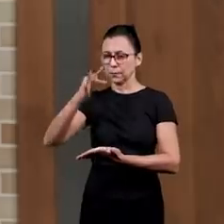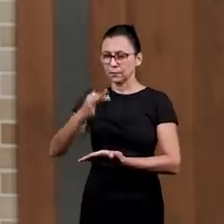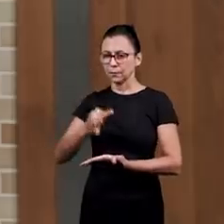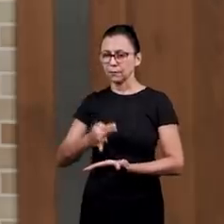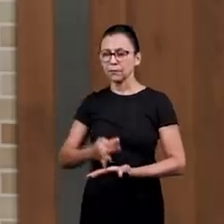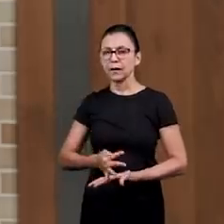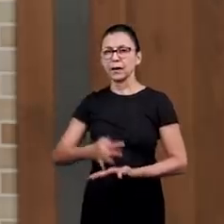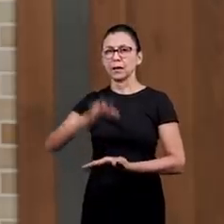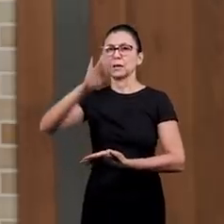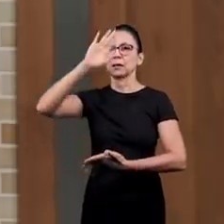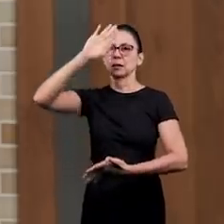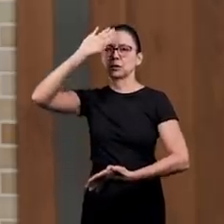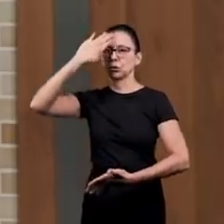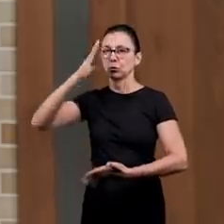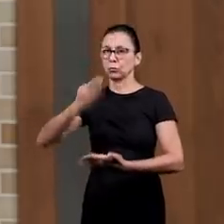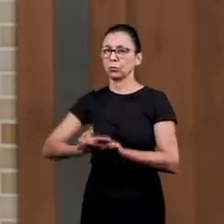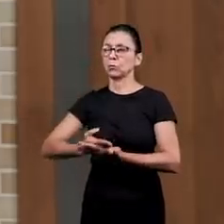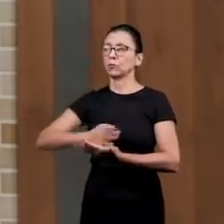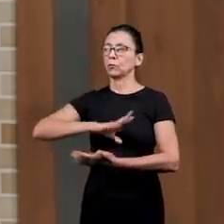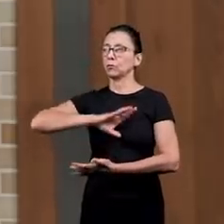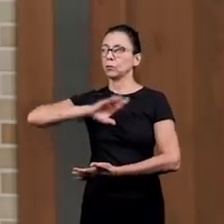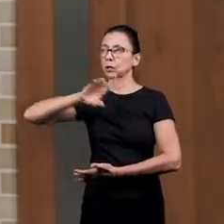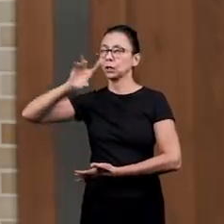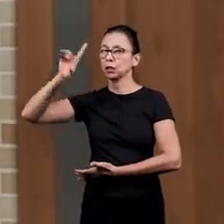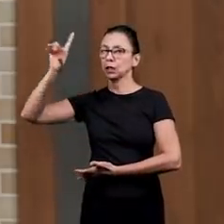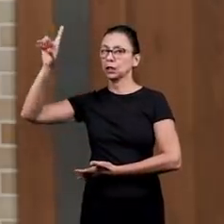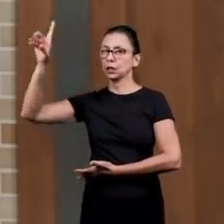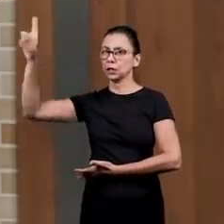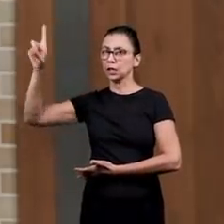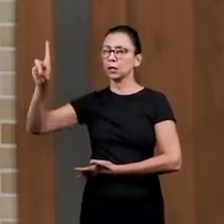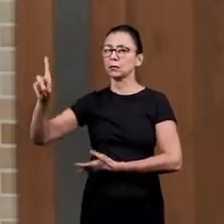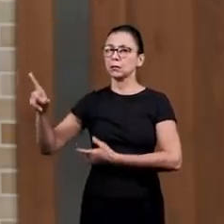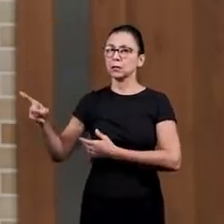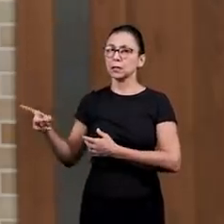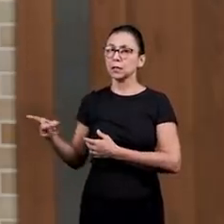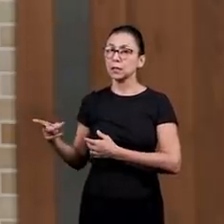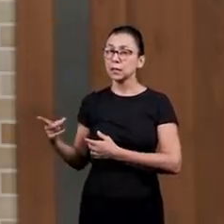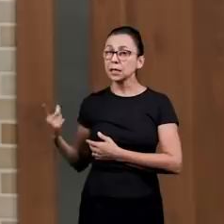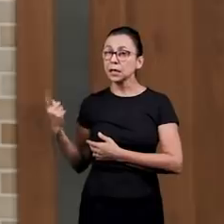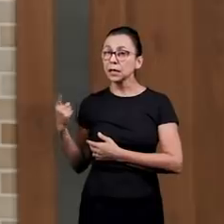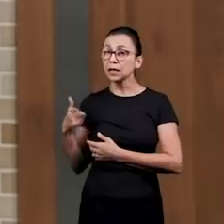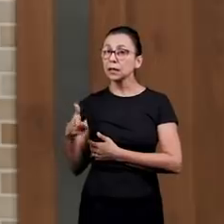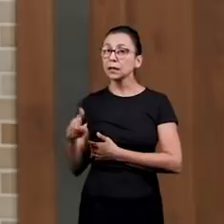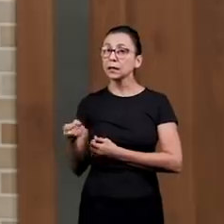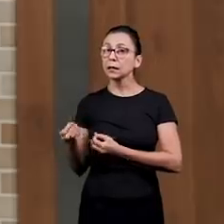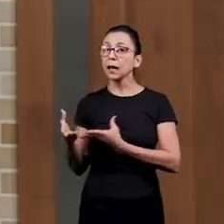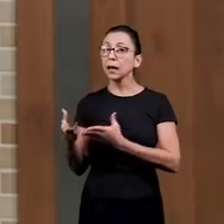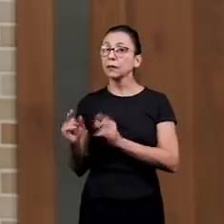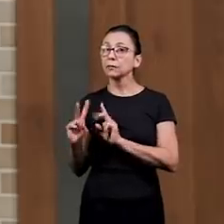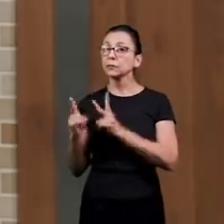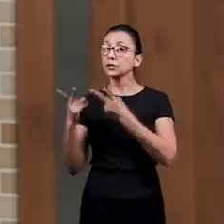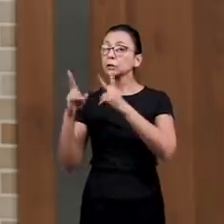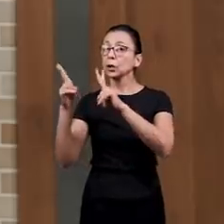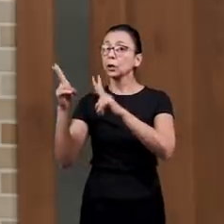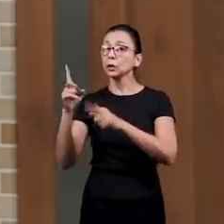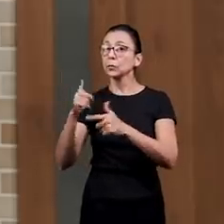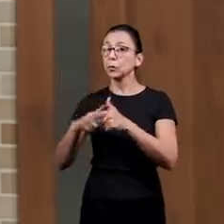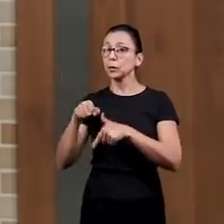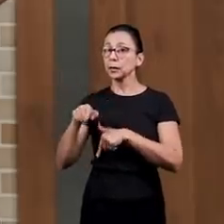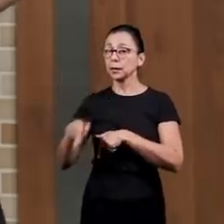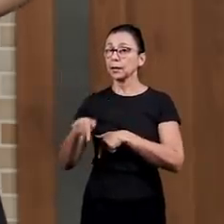poucos homens, o Senhor daria vitória, porque ele fez o que o Senhor mandou ele